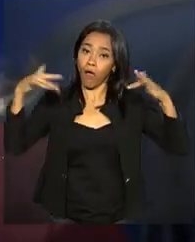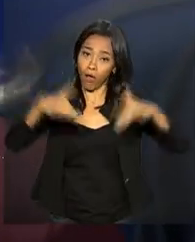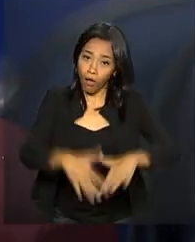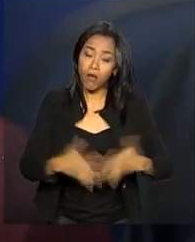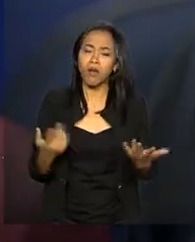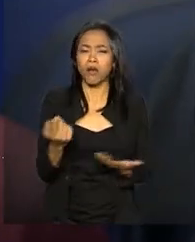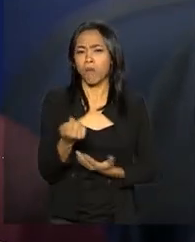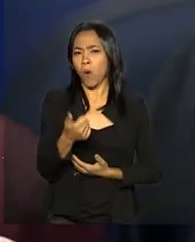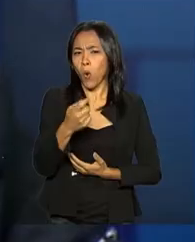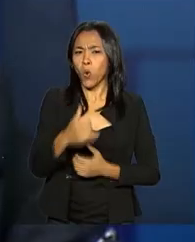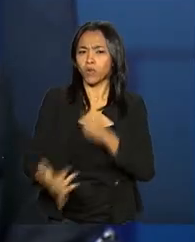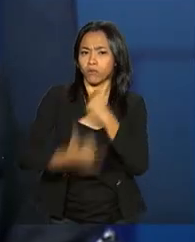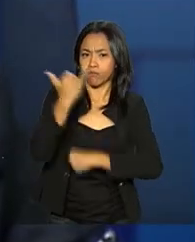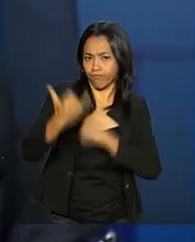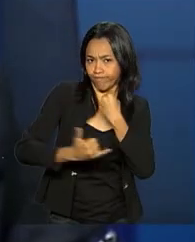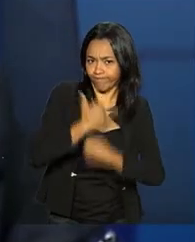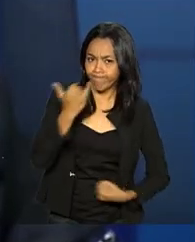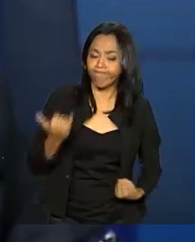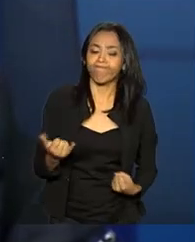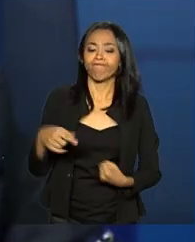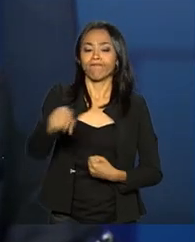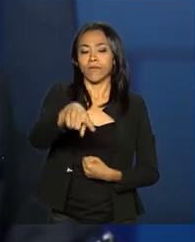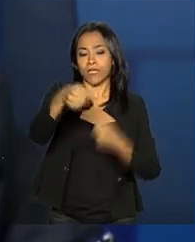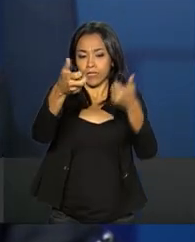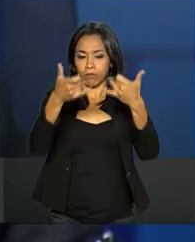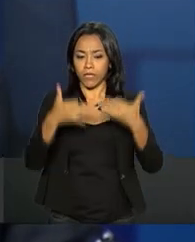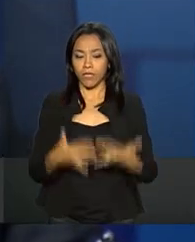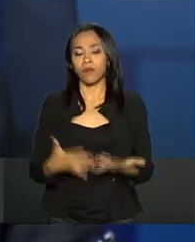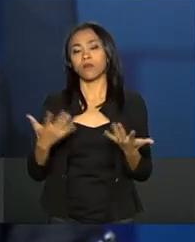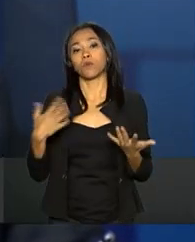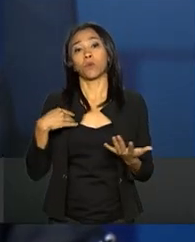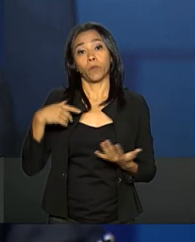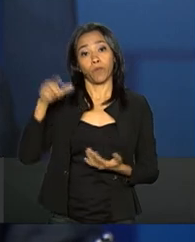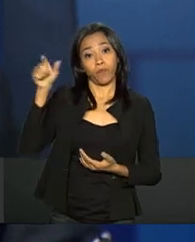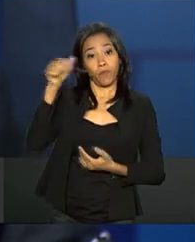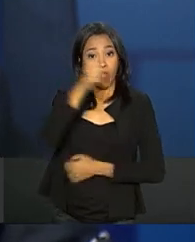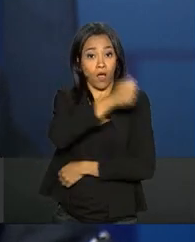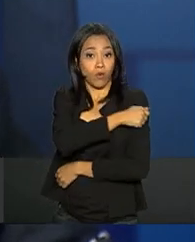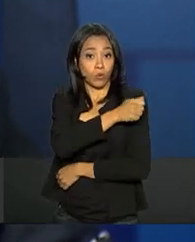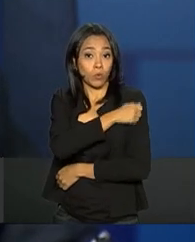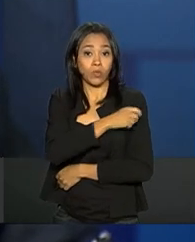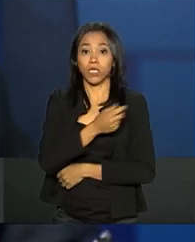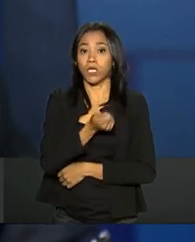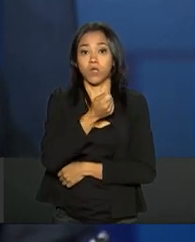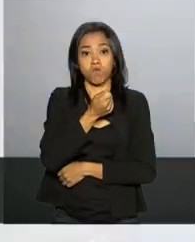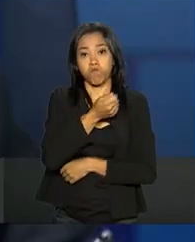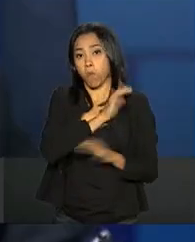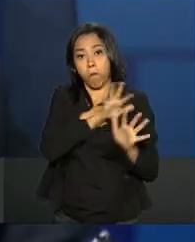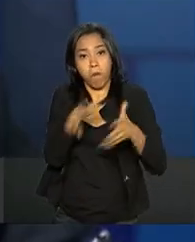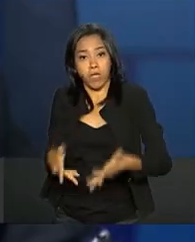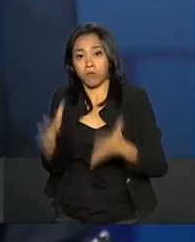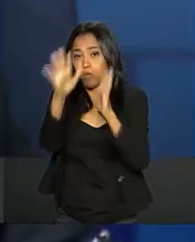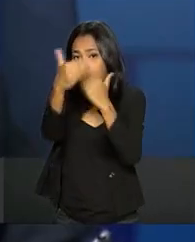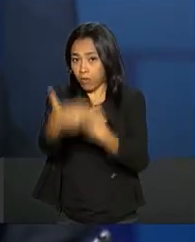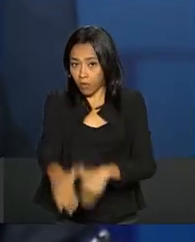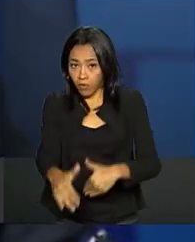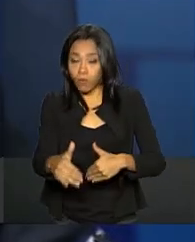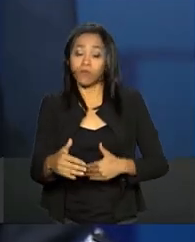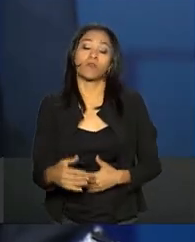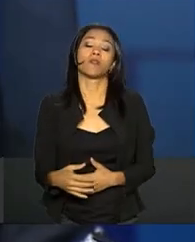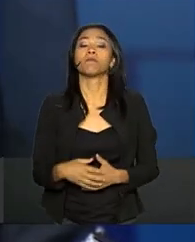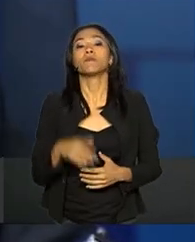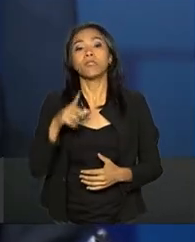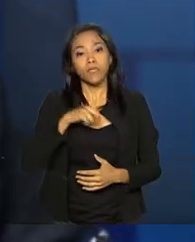à aplicação anterior. Aquele estudante que por alguma razão não participou da prova, Existem condições